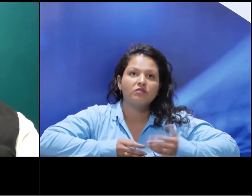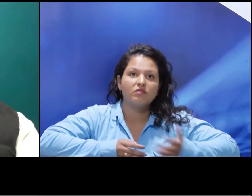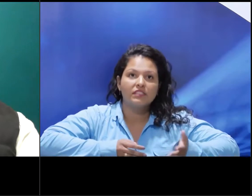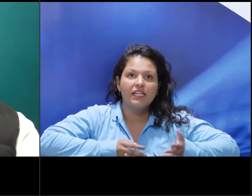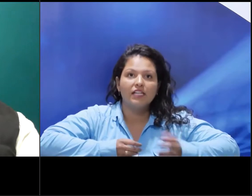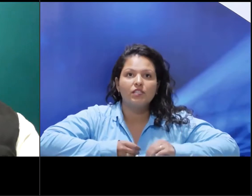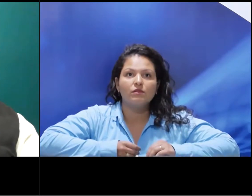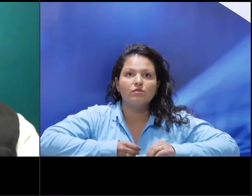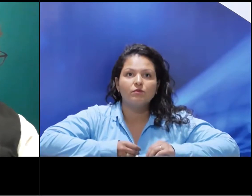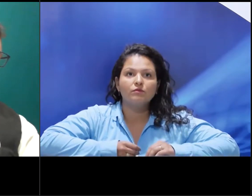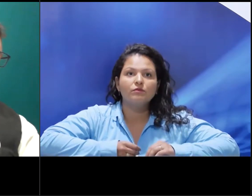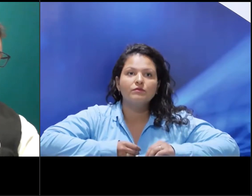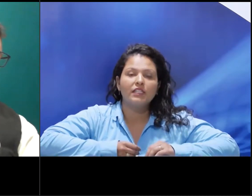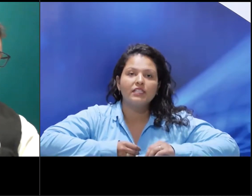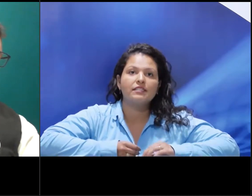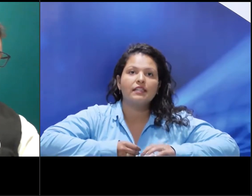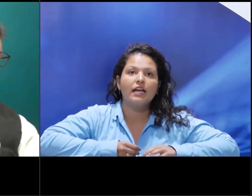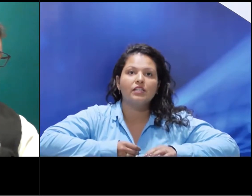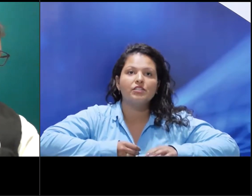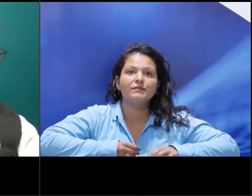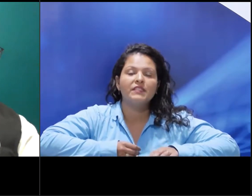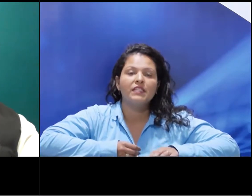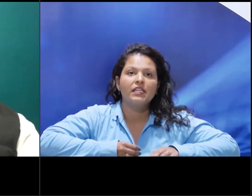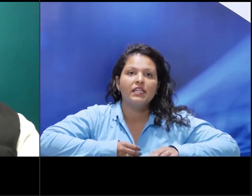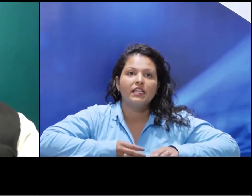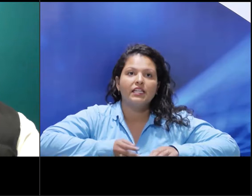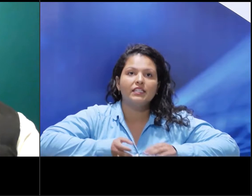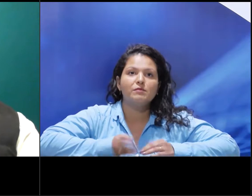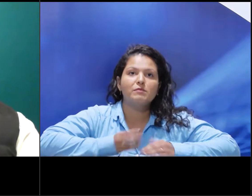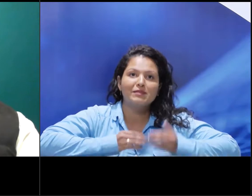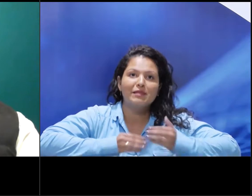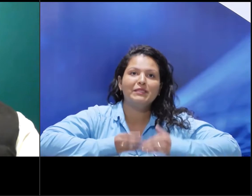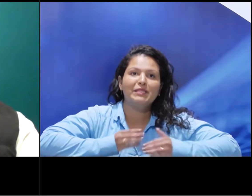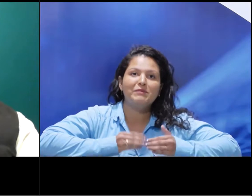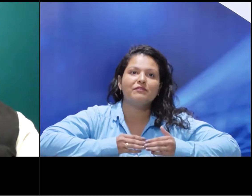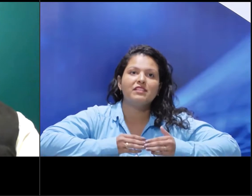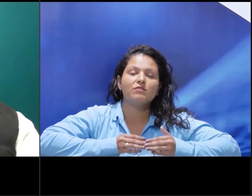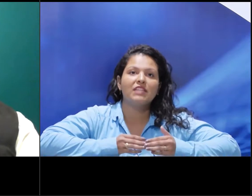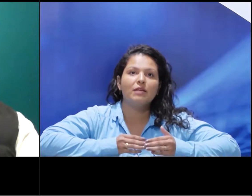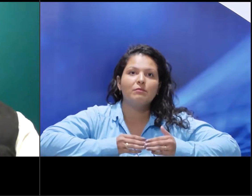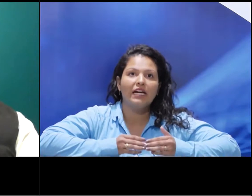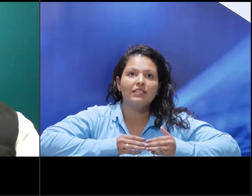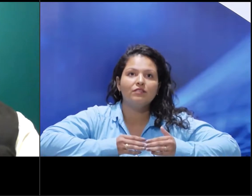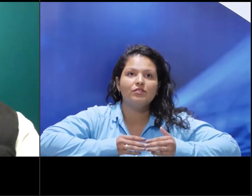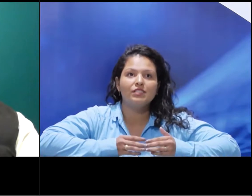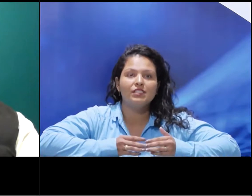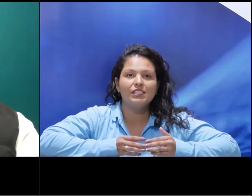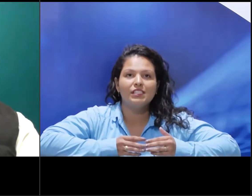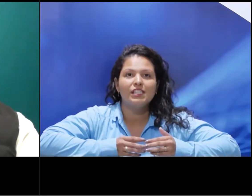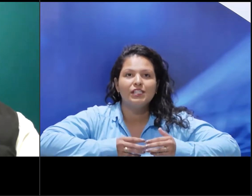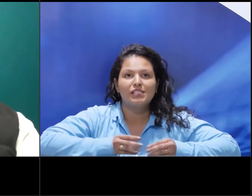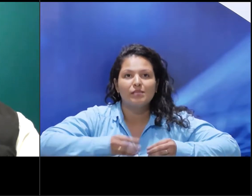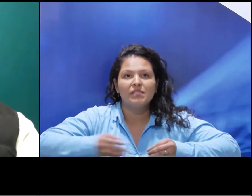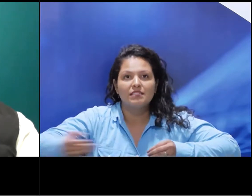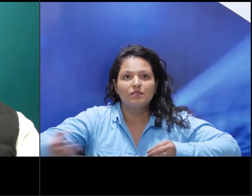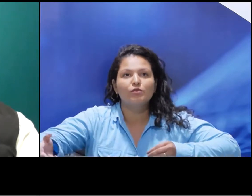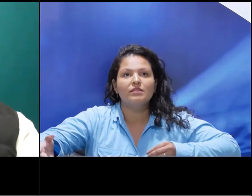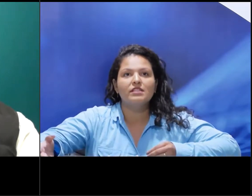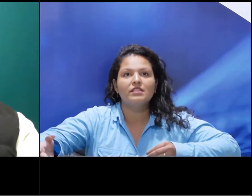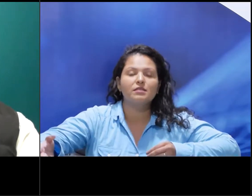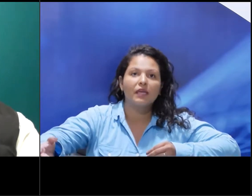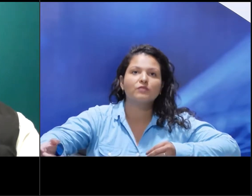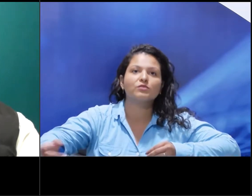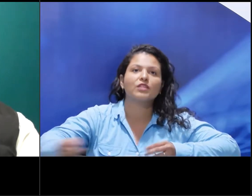é uma autoridade aí no assunto, né, de silagem. Ele, antes mesmo da pandemia, já fazia um trabalho de disseminação